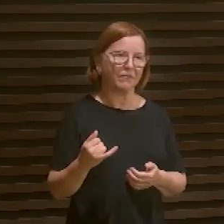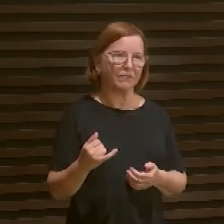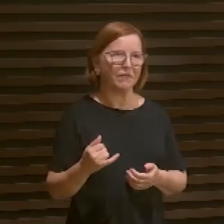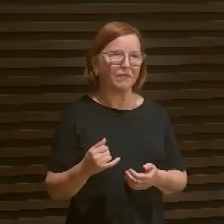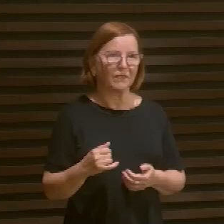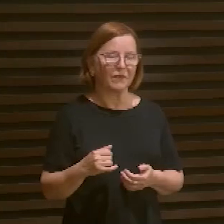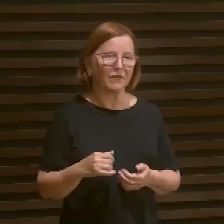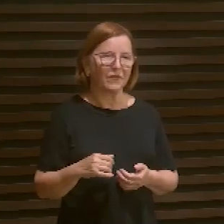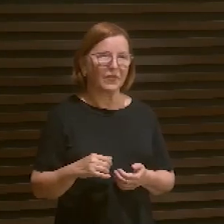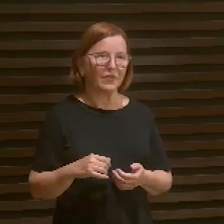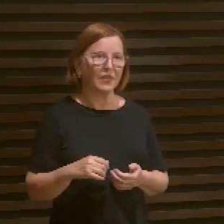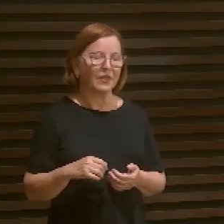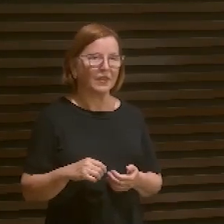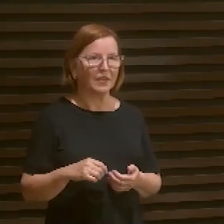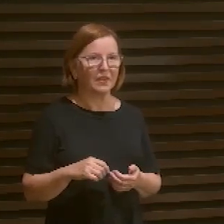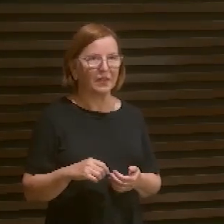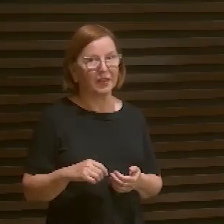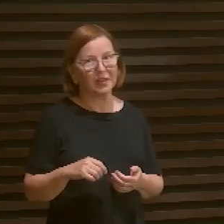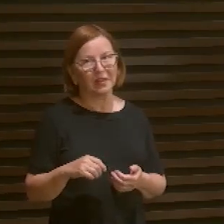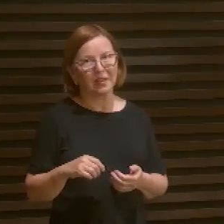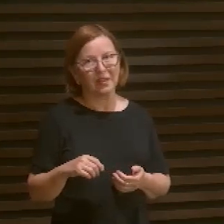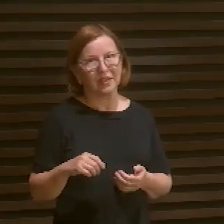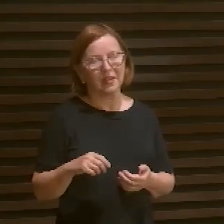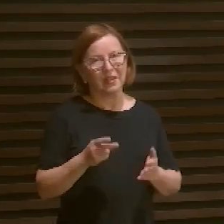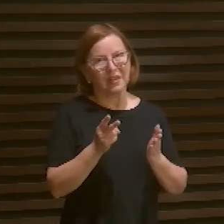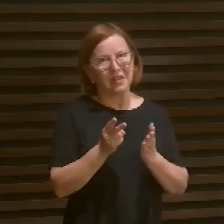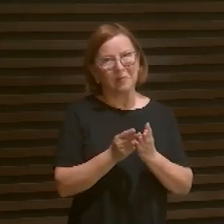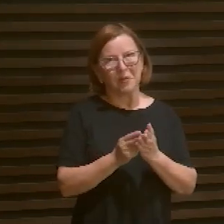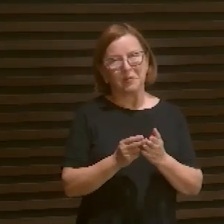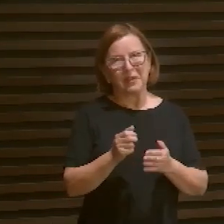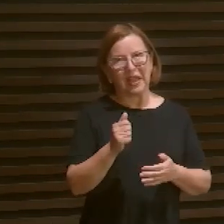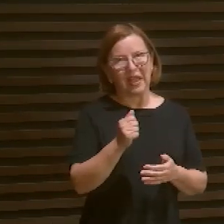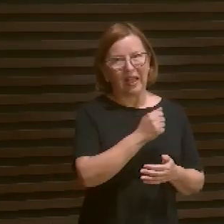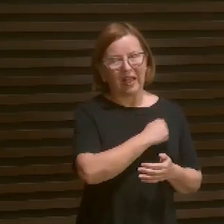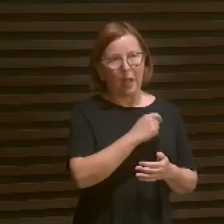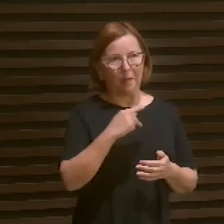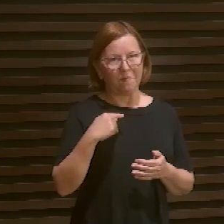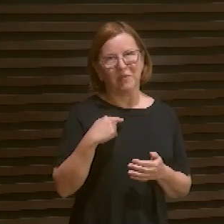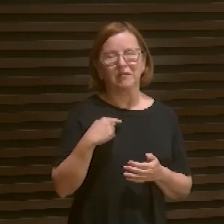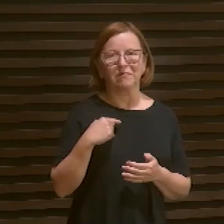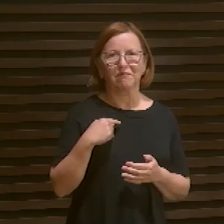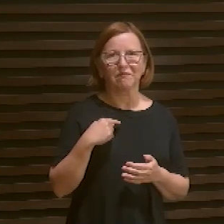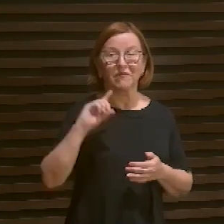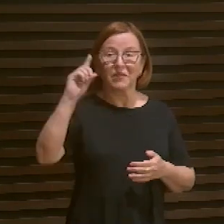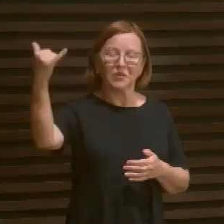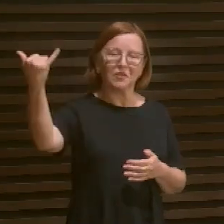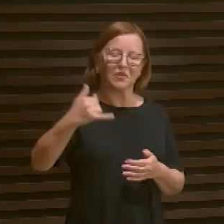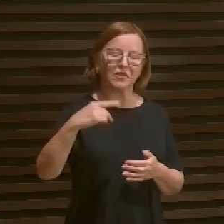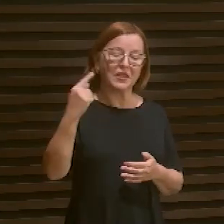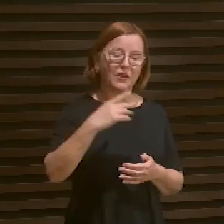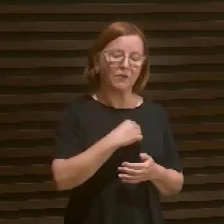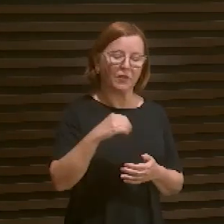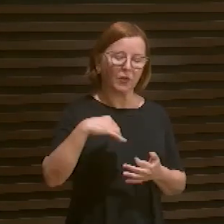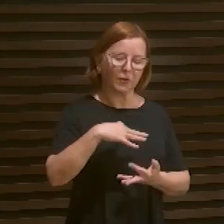Ele apostolou o seu Filho ao mundo. Ele enviou o seu Filho ao mundo. Não para